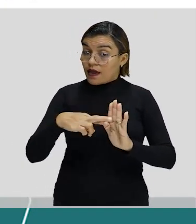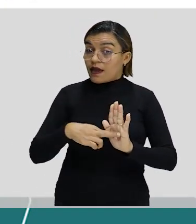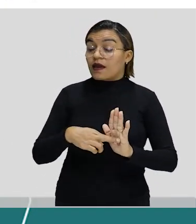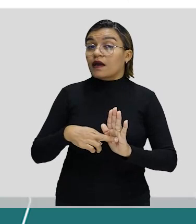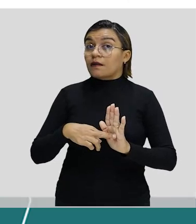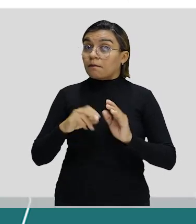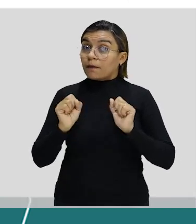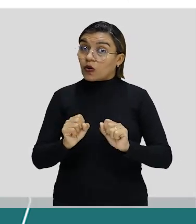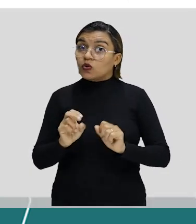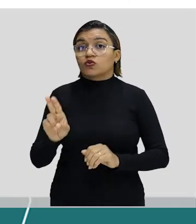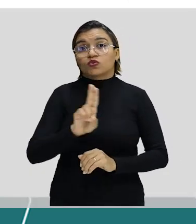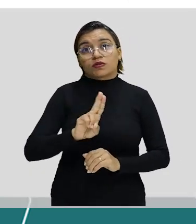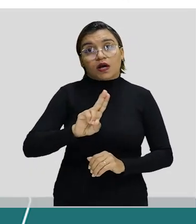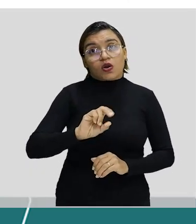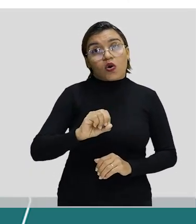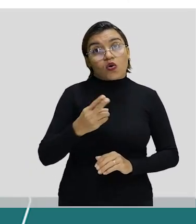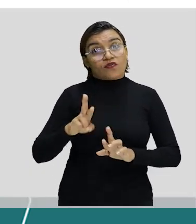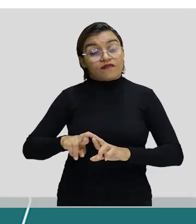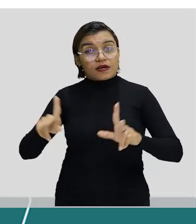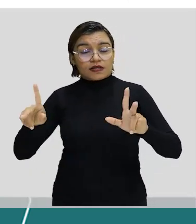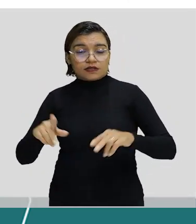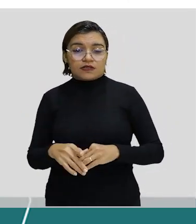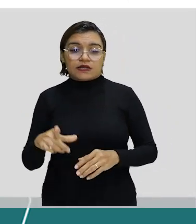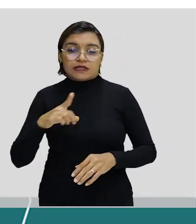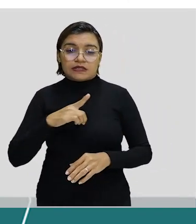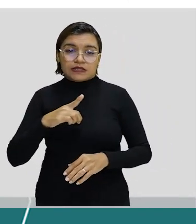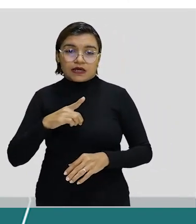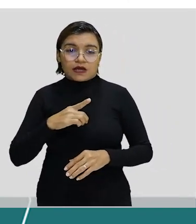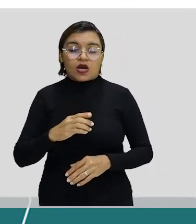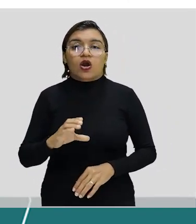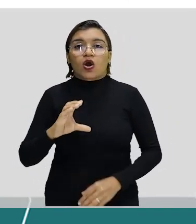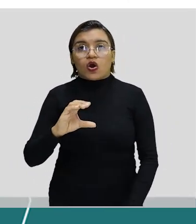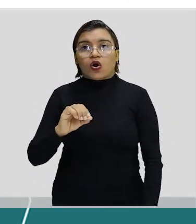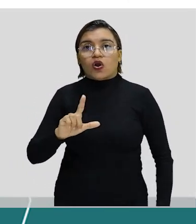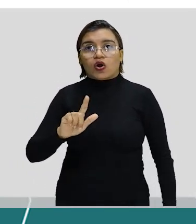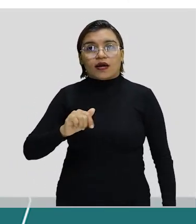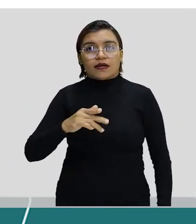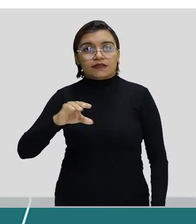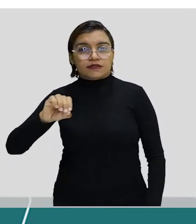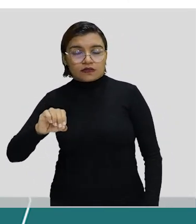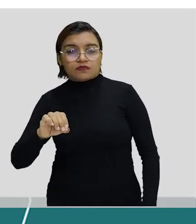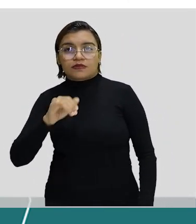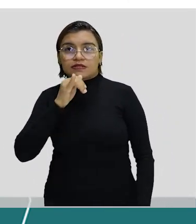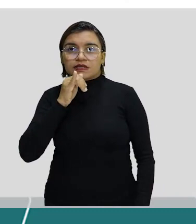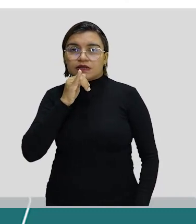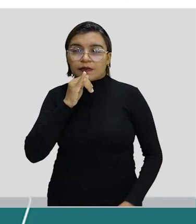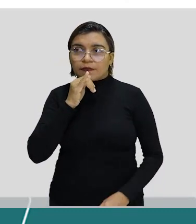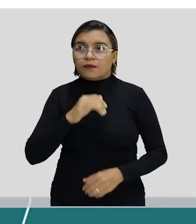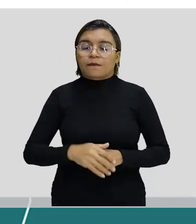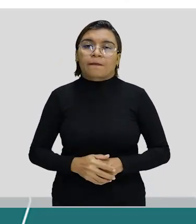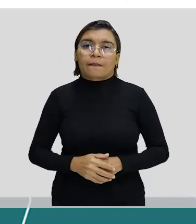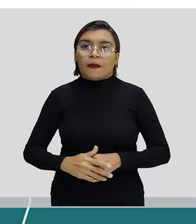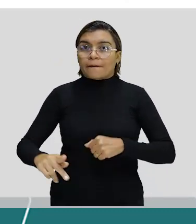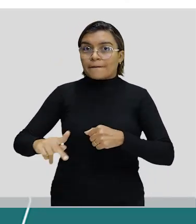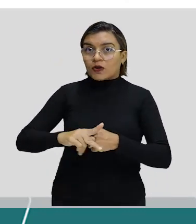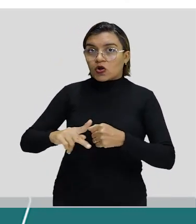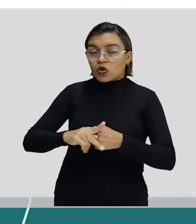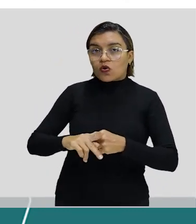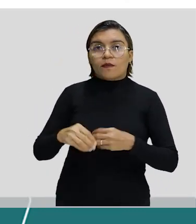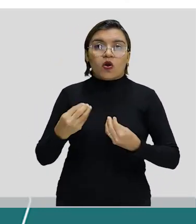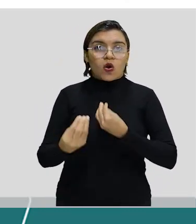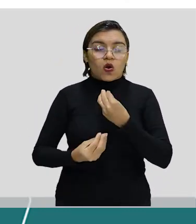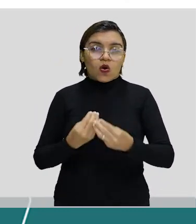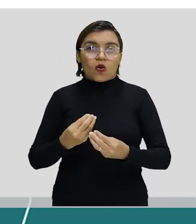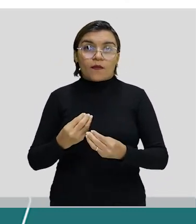ser usado, que não pode ser usado. Nós já vimos aulas de colocação pronominal. Quando que eu posso usar o pronome oblíquo átono? Antes